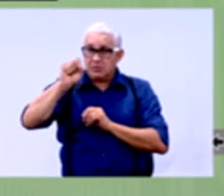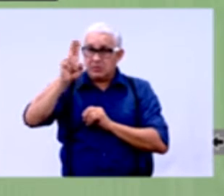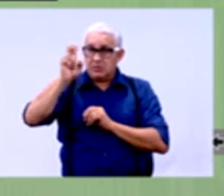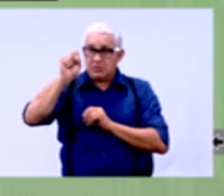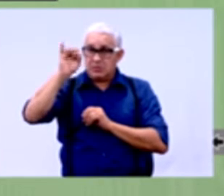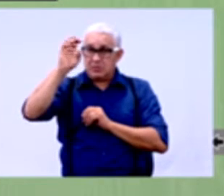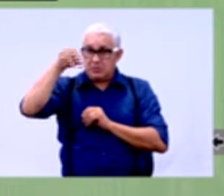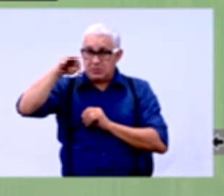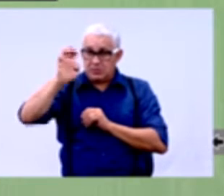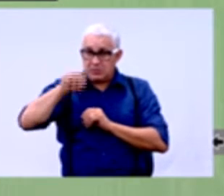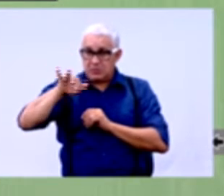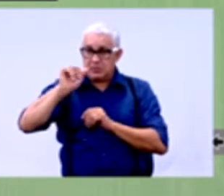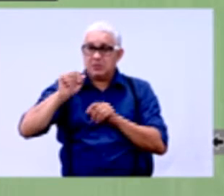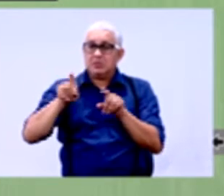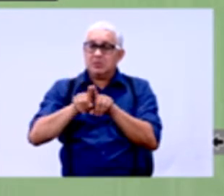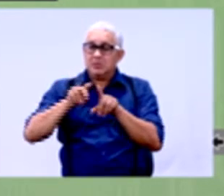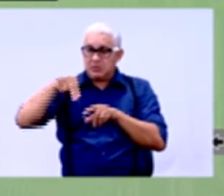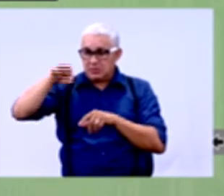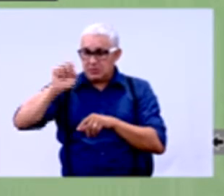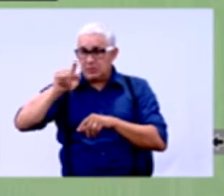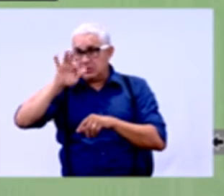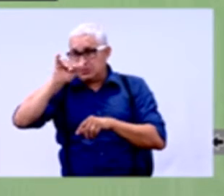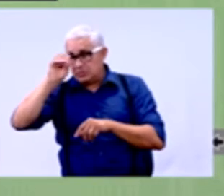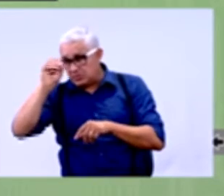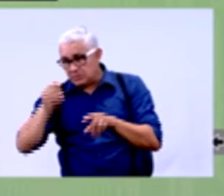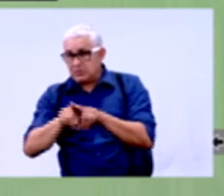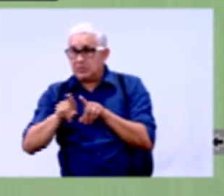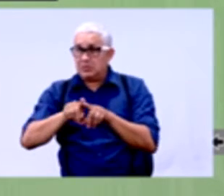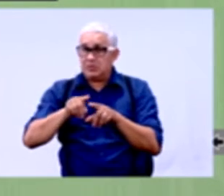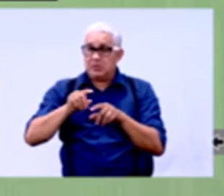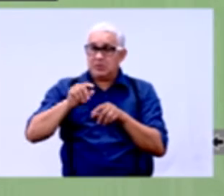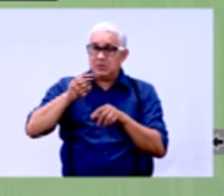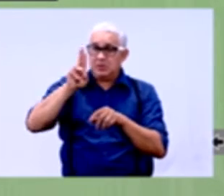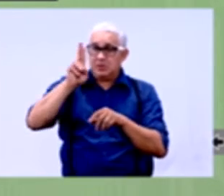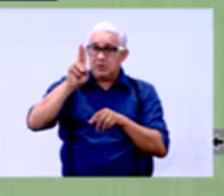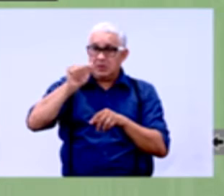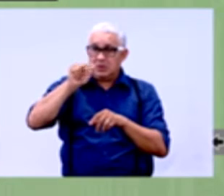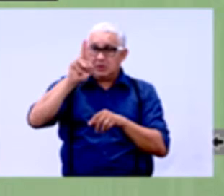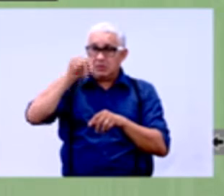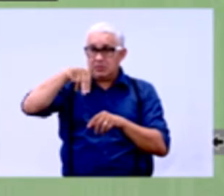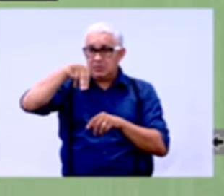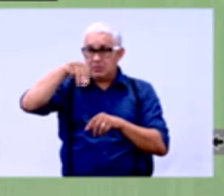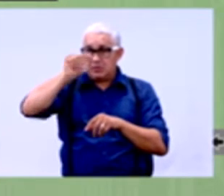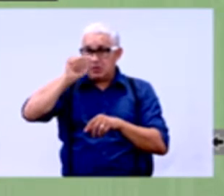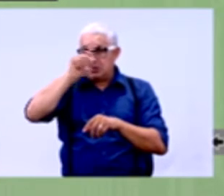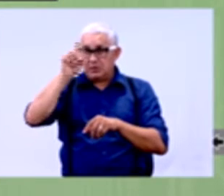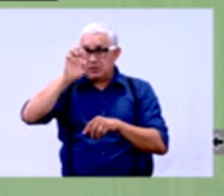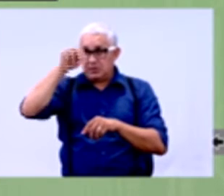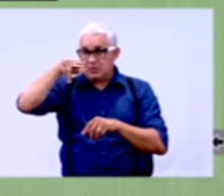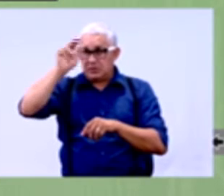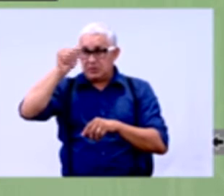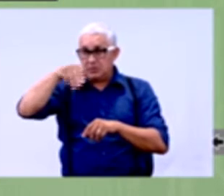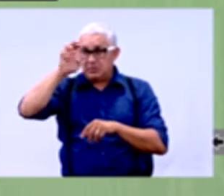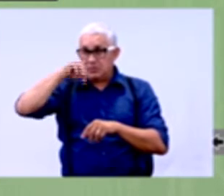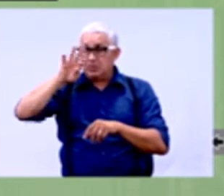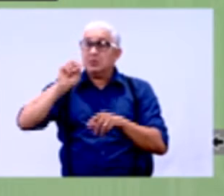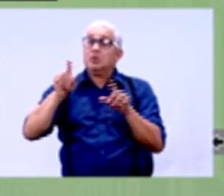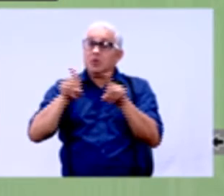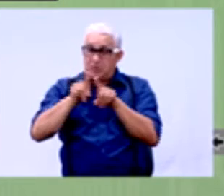de armazenamento, né, os SQLs, e a lógica, as regras do negócio, tudo em uma camada